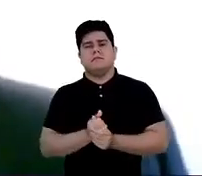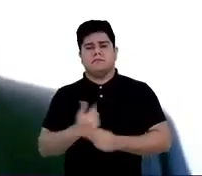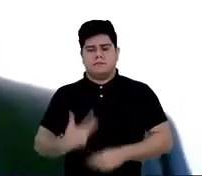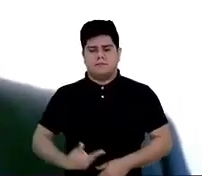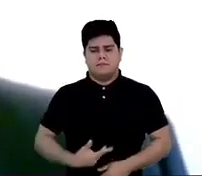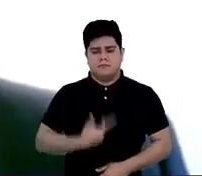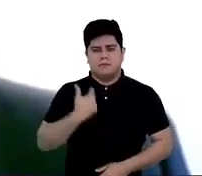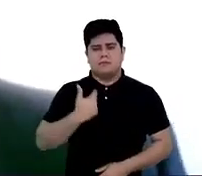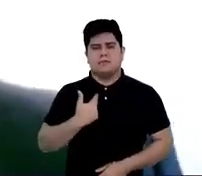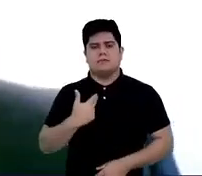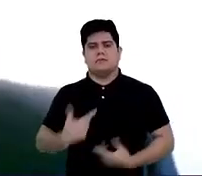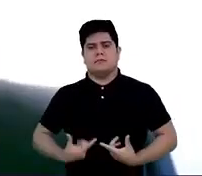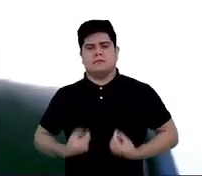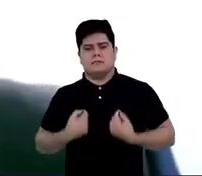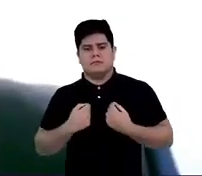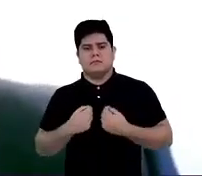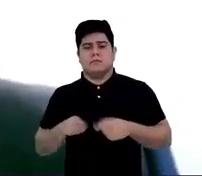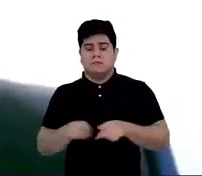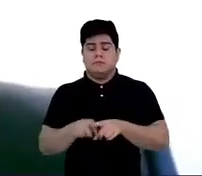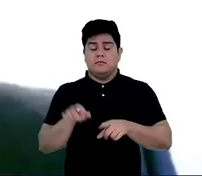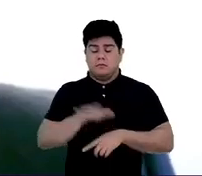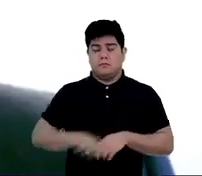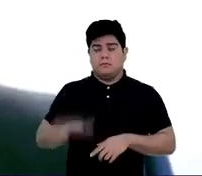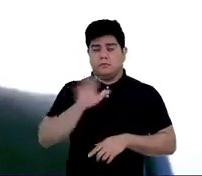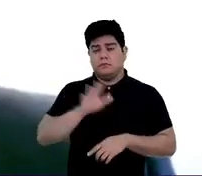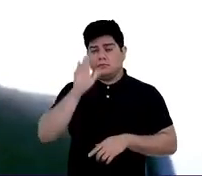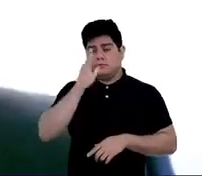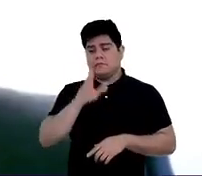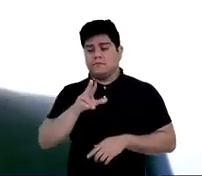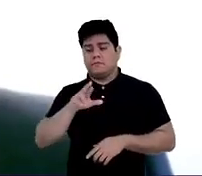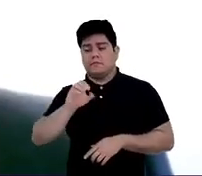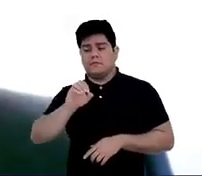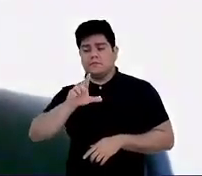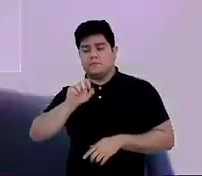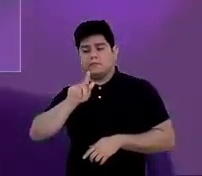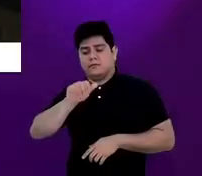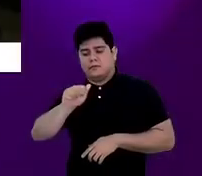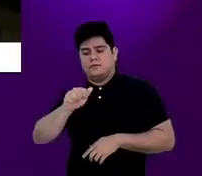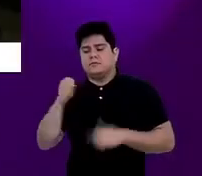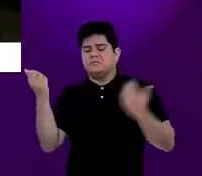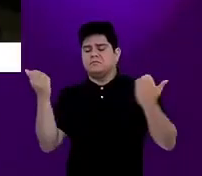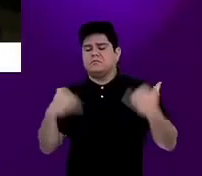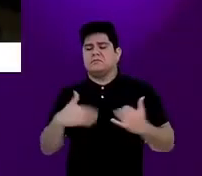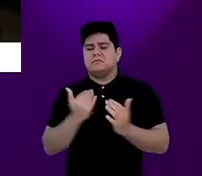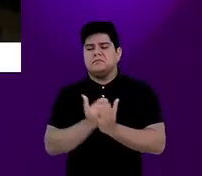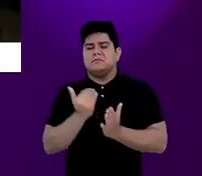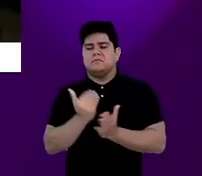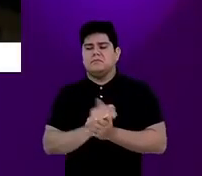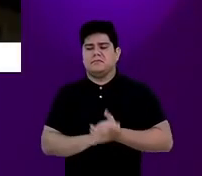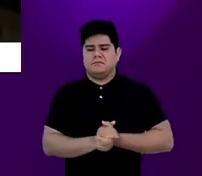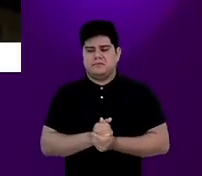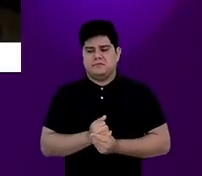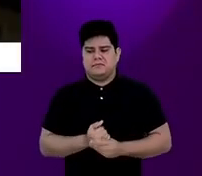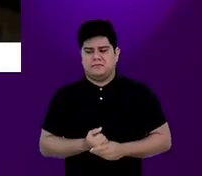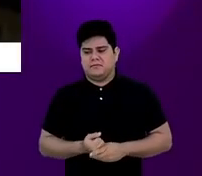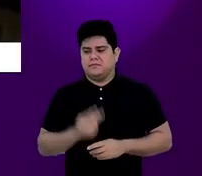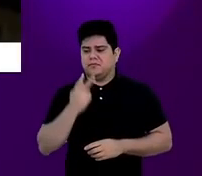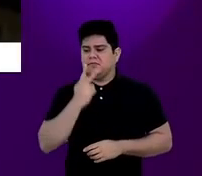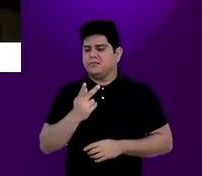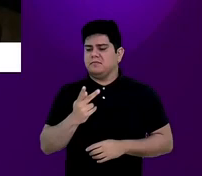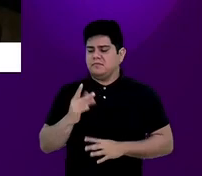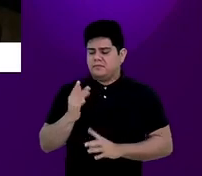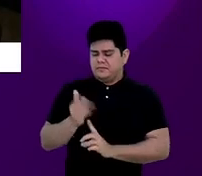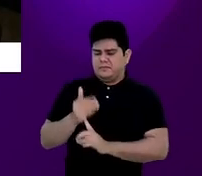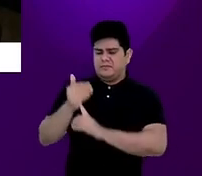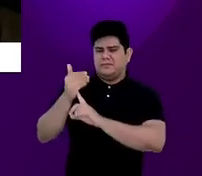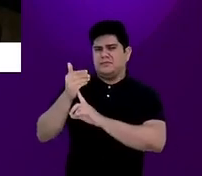oncológica na urologia, e eu vim trazer um pouquinho disso hoje aqui para a gente. Falar em tecnologia é um pouco falar de história,